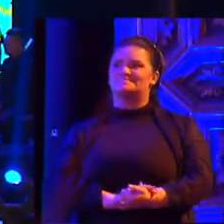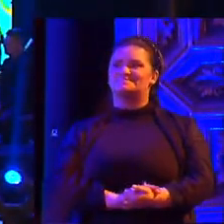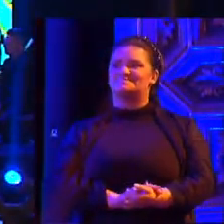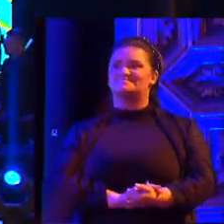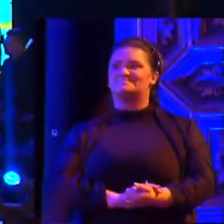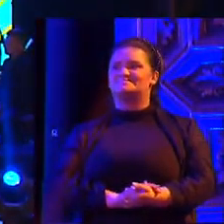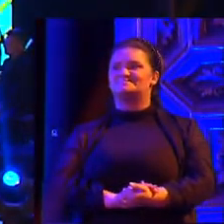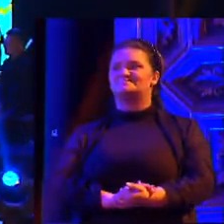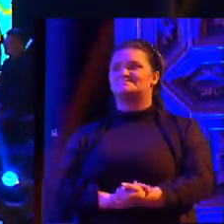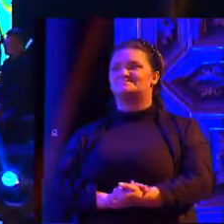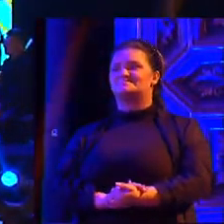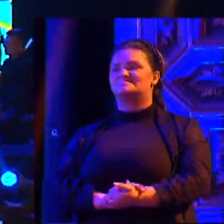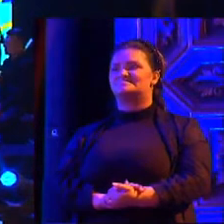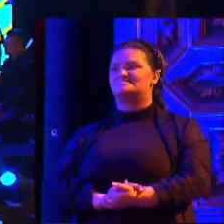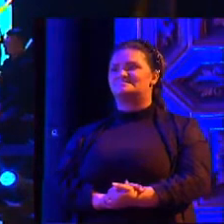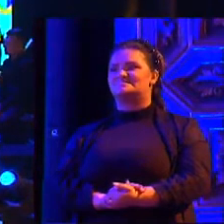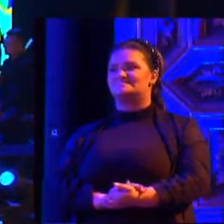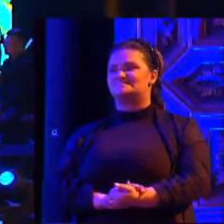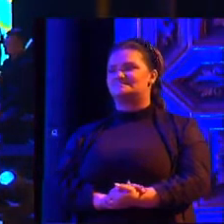Muito obrigado.